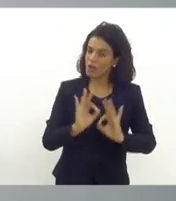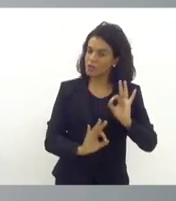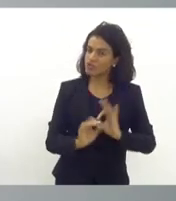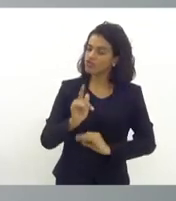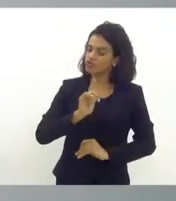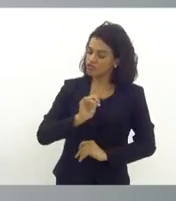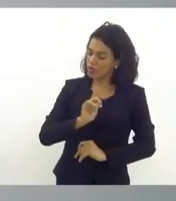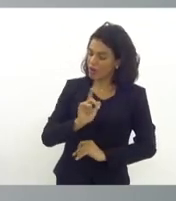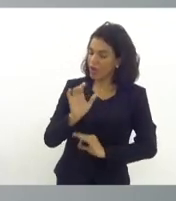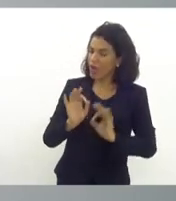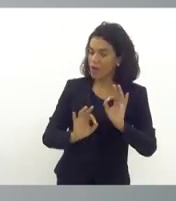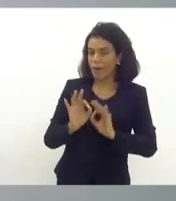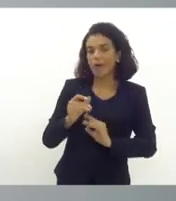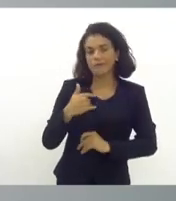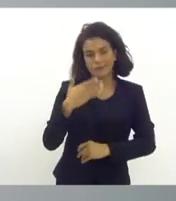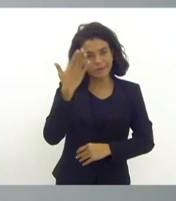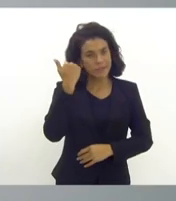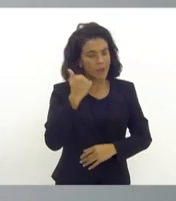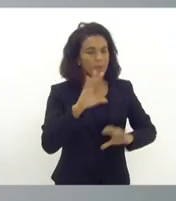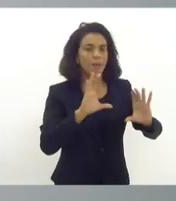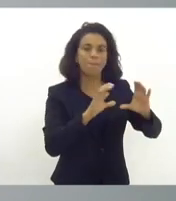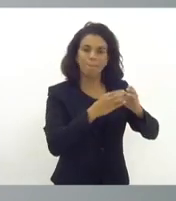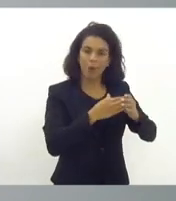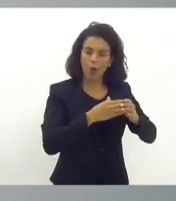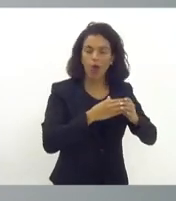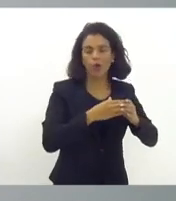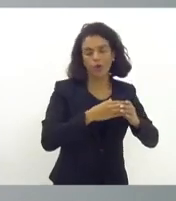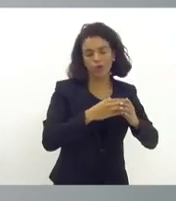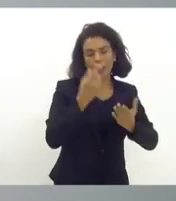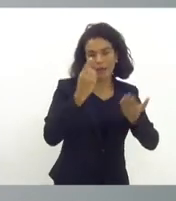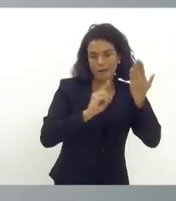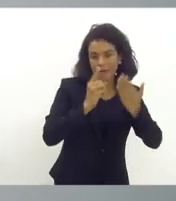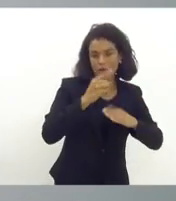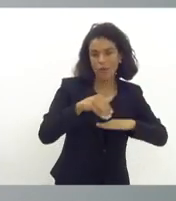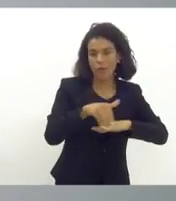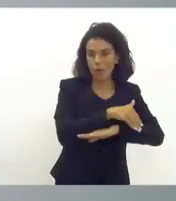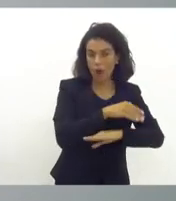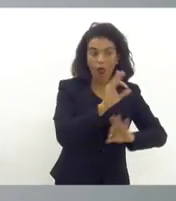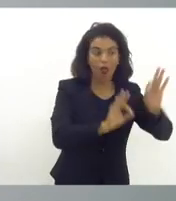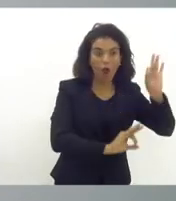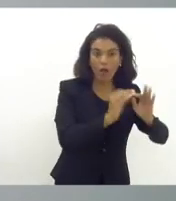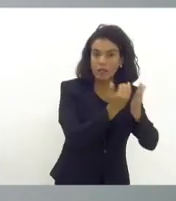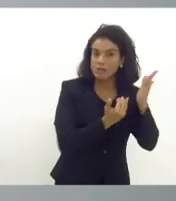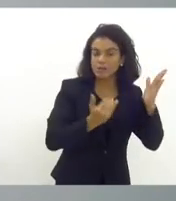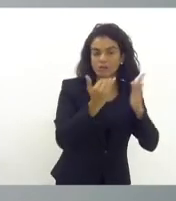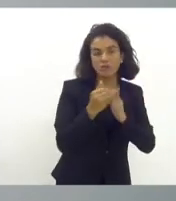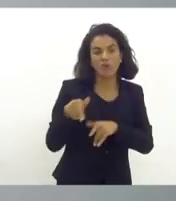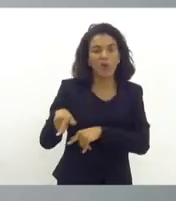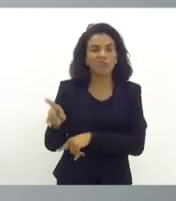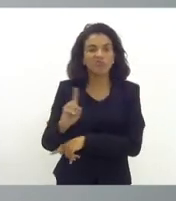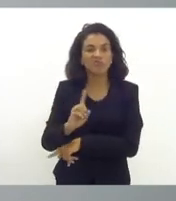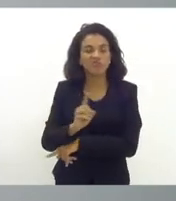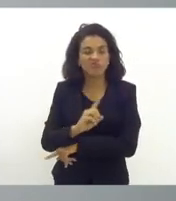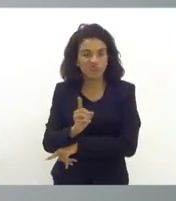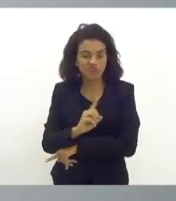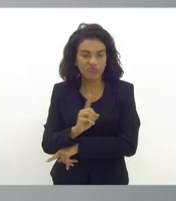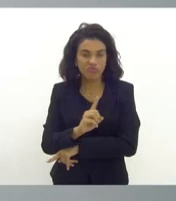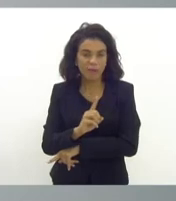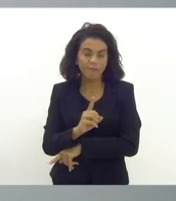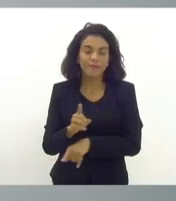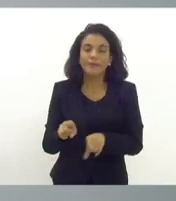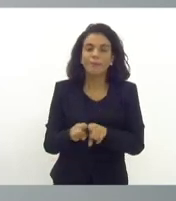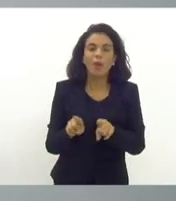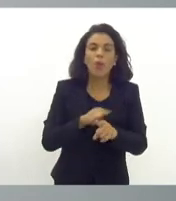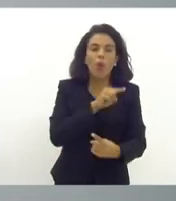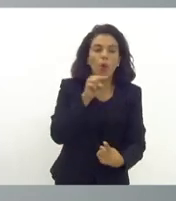a gente sabe que tem blocos que são extremamente organizados e outros que nem tanto a ideia aqui como muito bem feito não é burocratizar